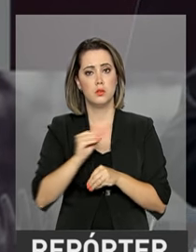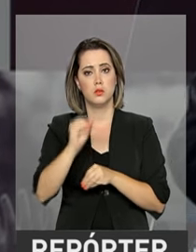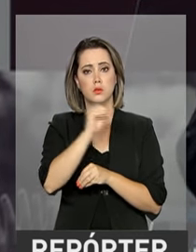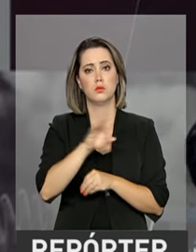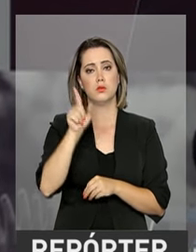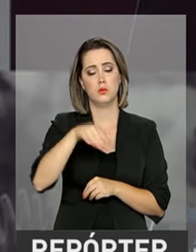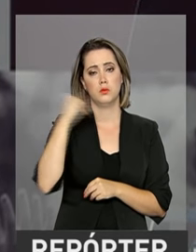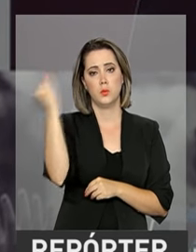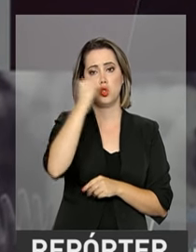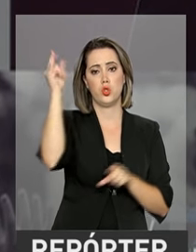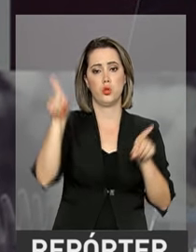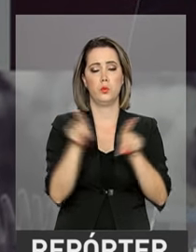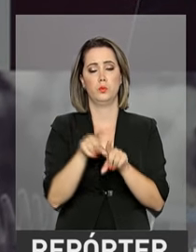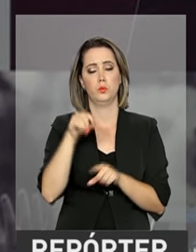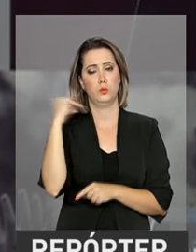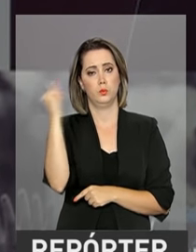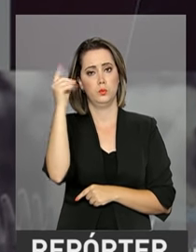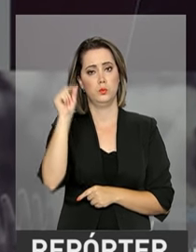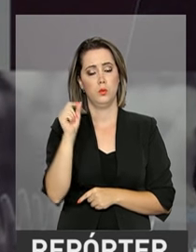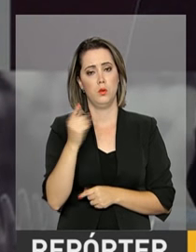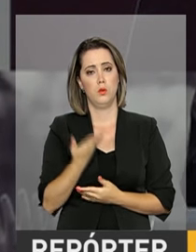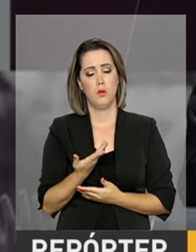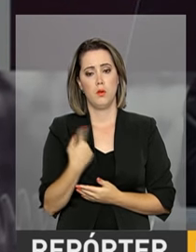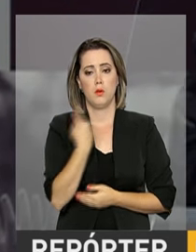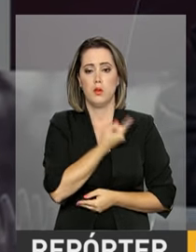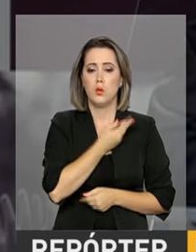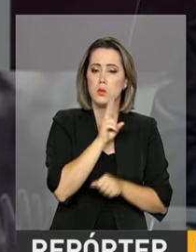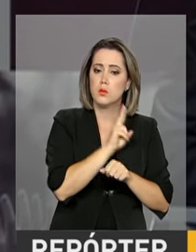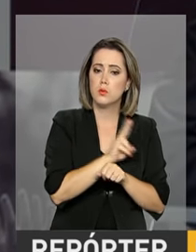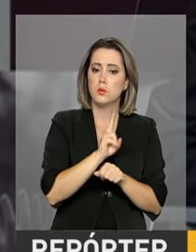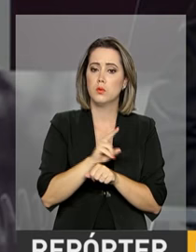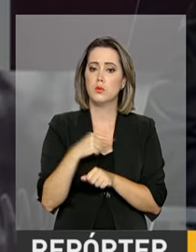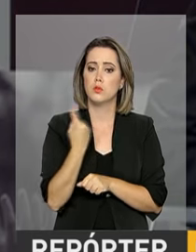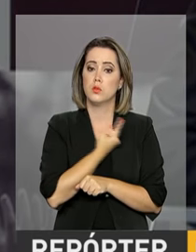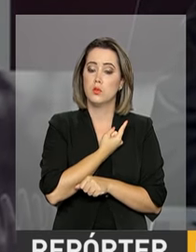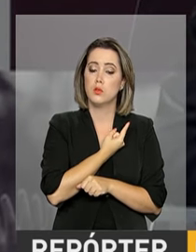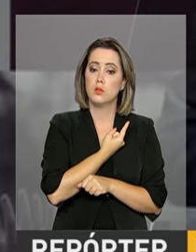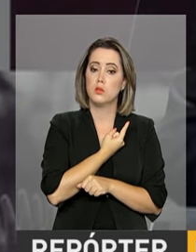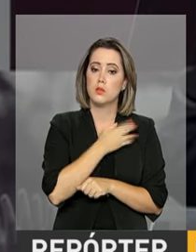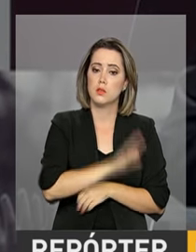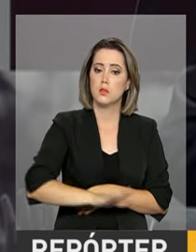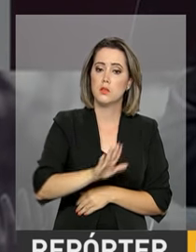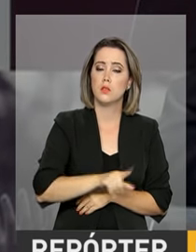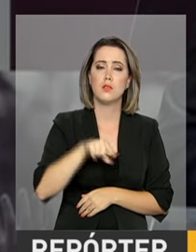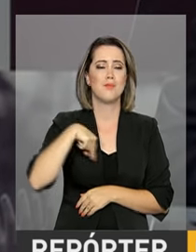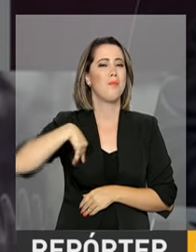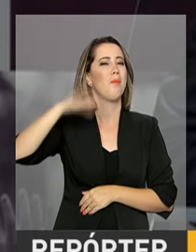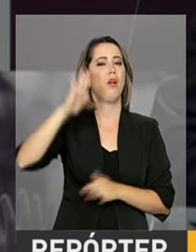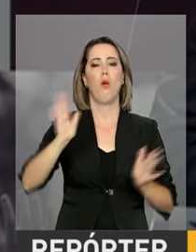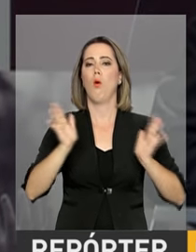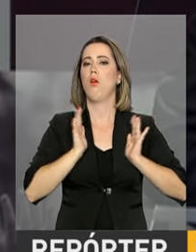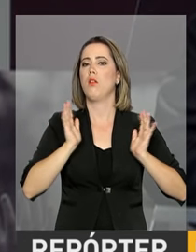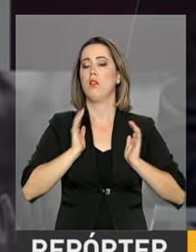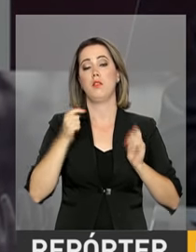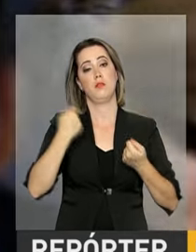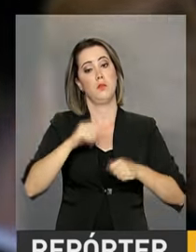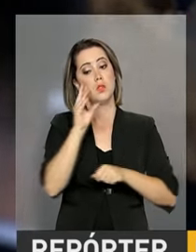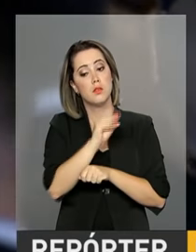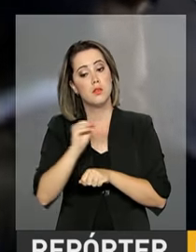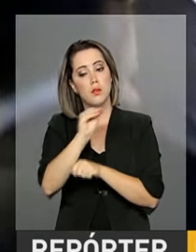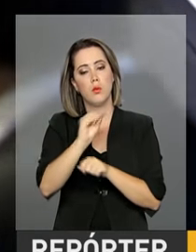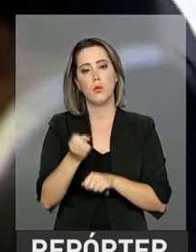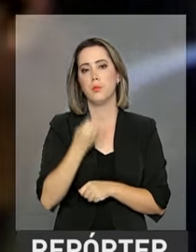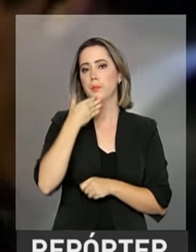e indispensável. O maior patrimônio que todos nós temos são nossas crianças, e nós temos que cuidar bem delas.